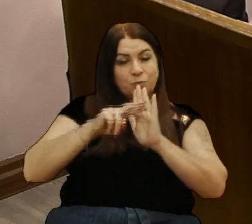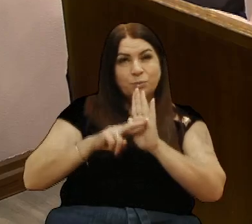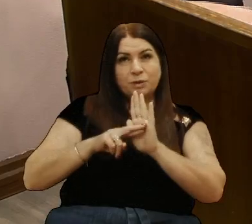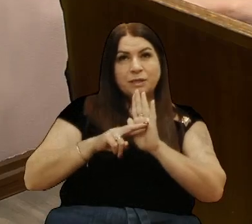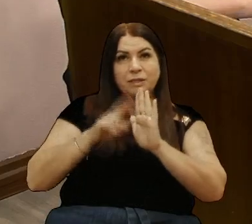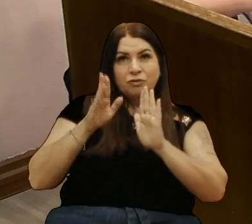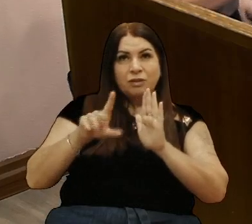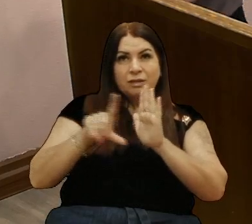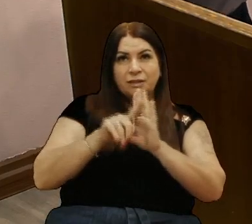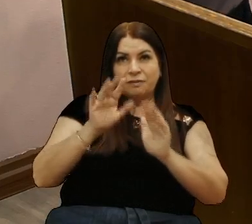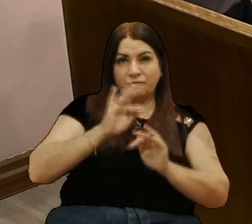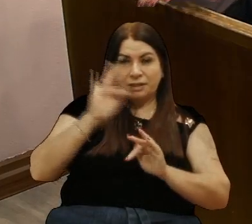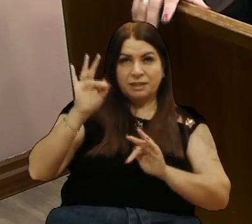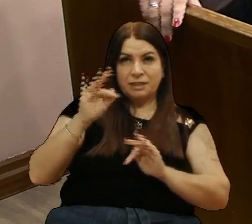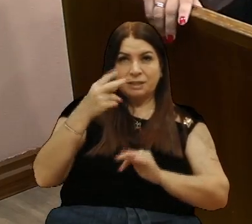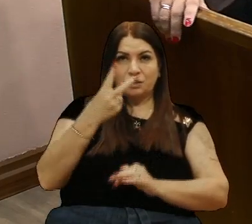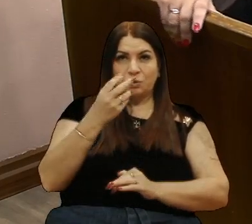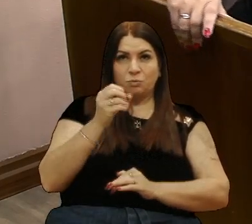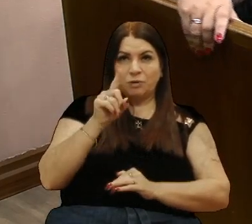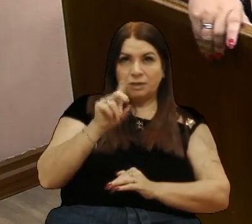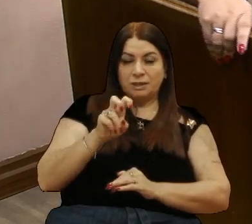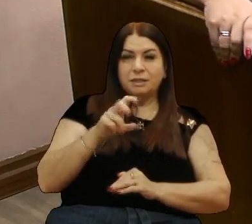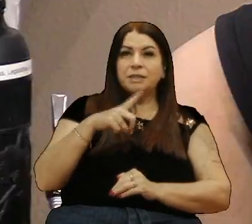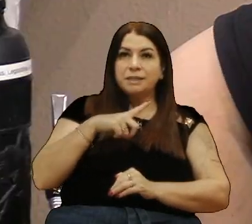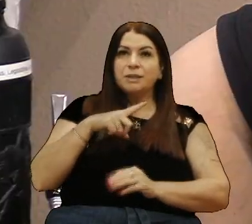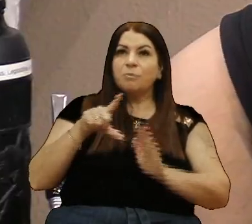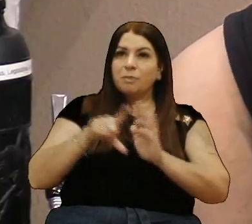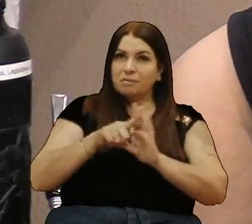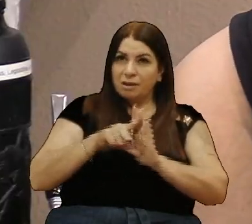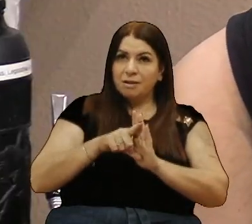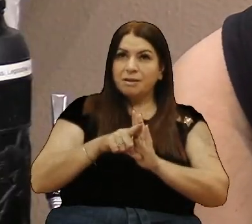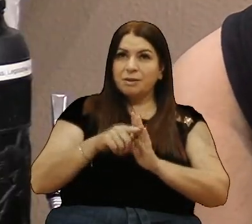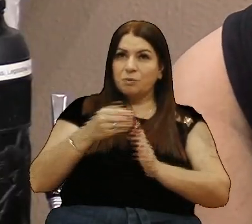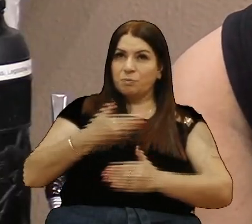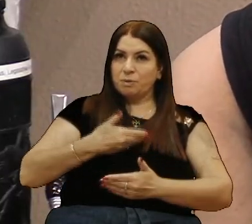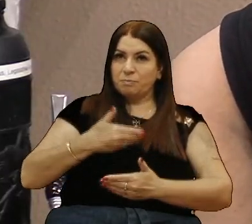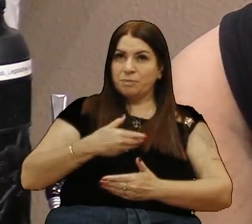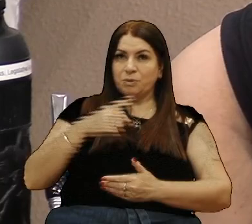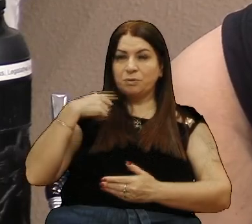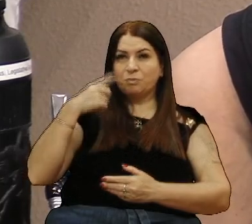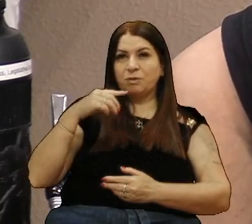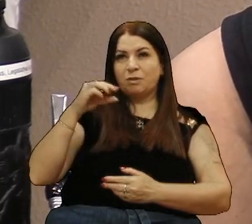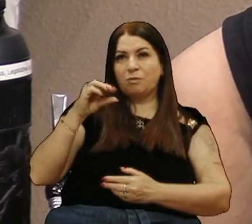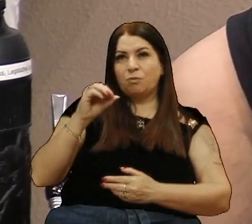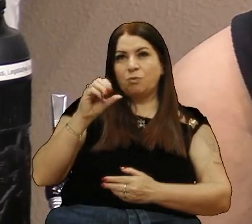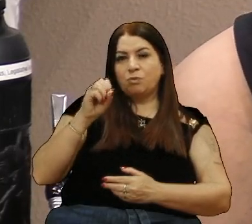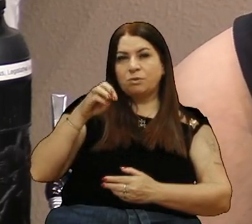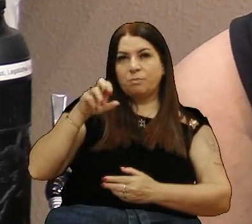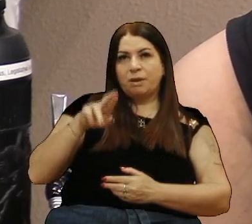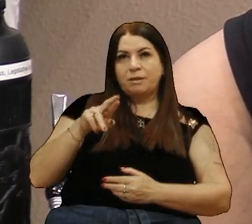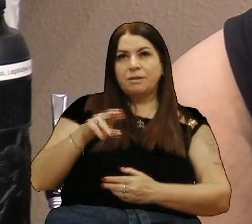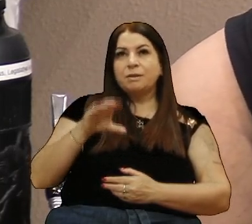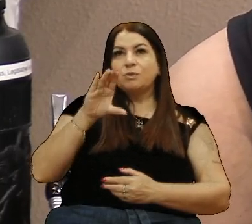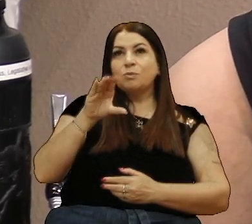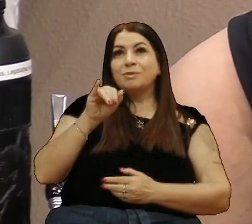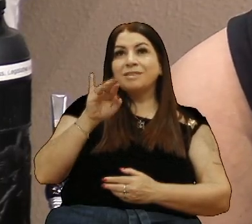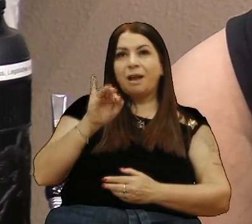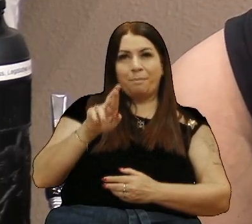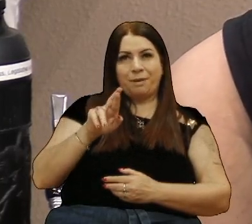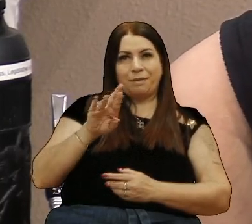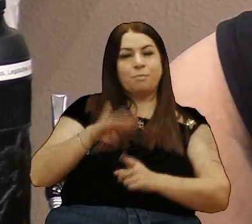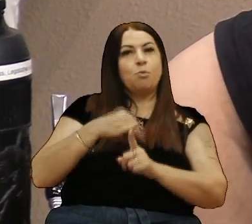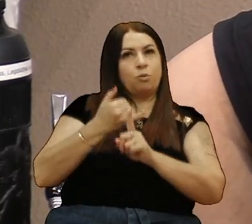já a lei federal que existe desde 2015, nós temos uma lei de um amigo em comum, o deputado Osmar Terra, que trata do cyberbullying, que já é